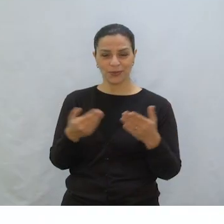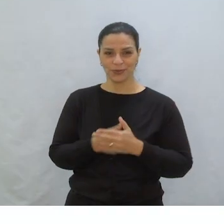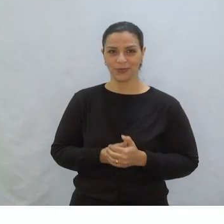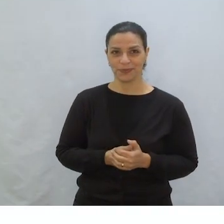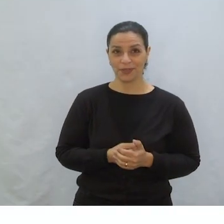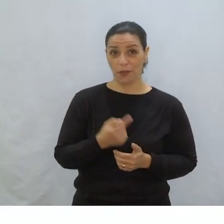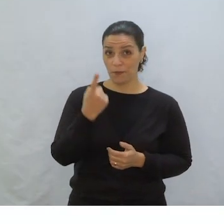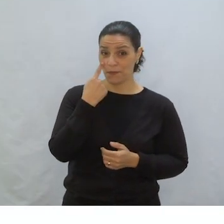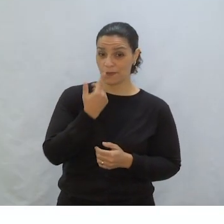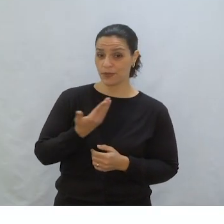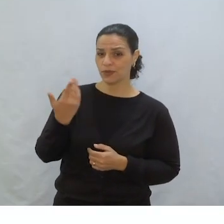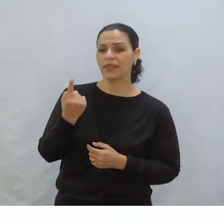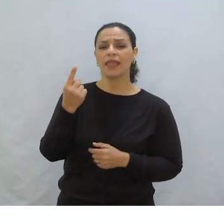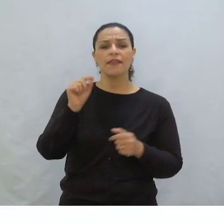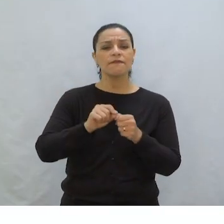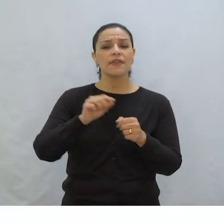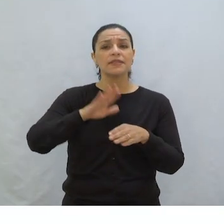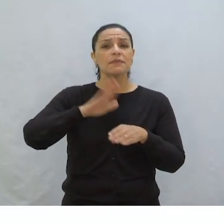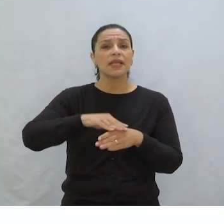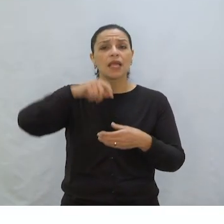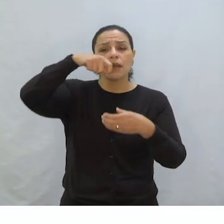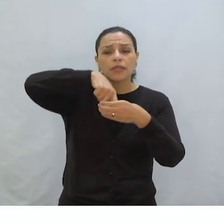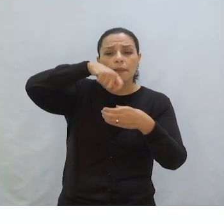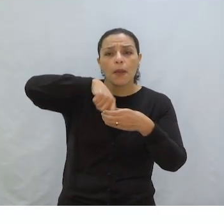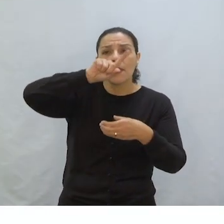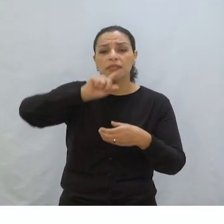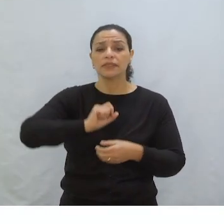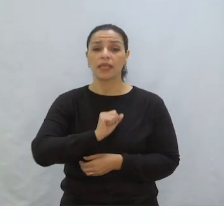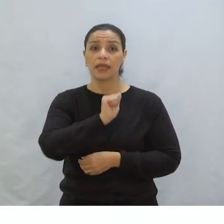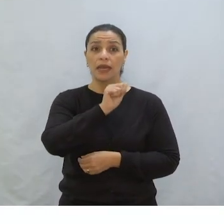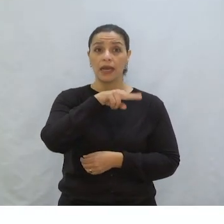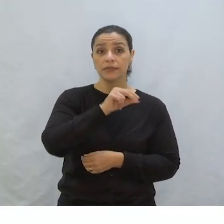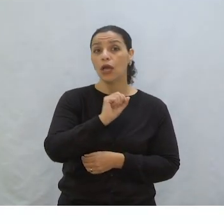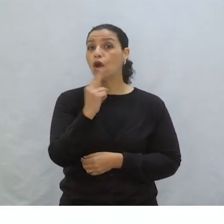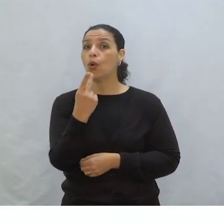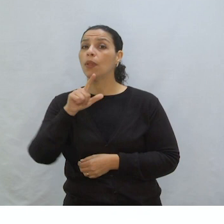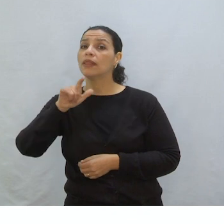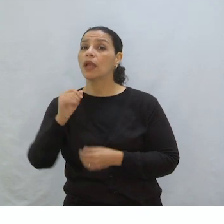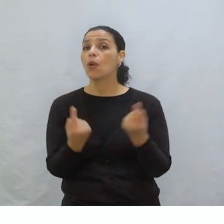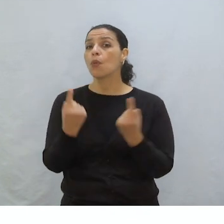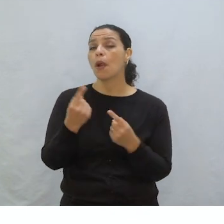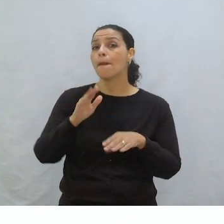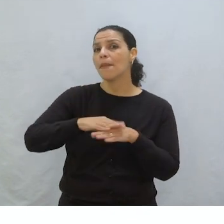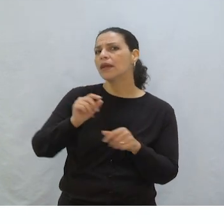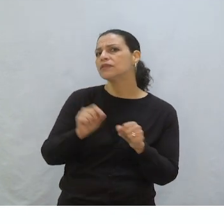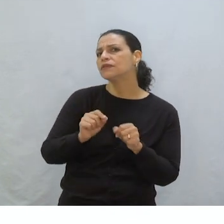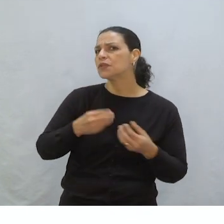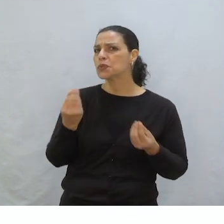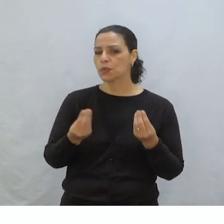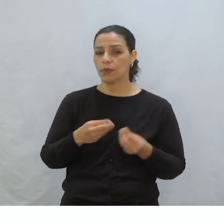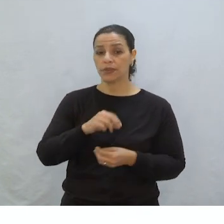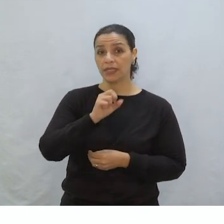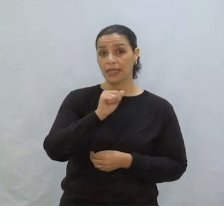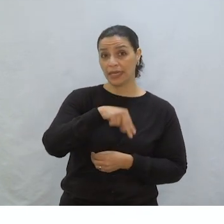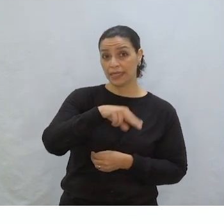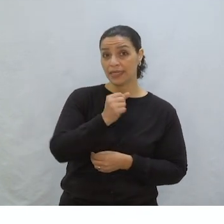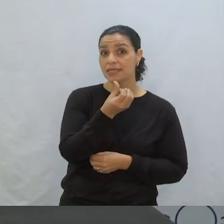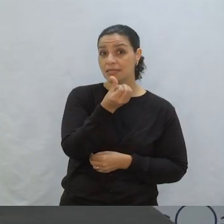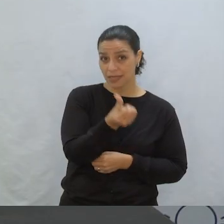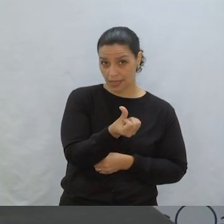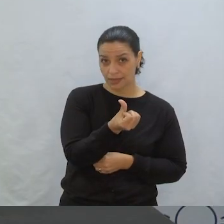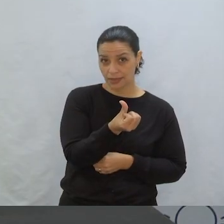desafio de hoje. Quem fez mais bolinhas de sabão? Ana ou Lia? Agora, olha aqui. Ana